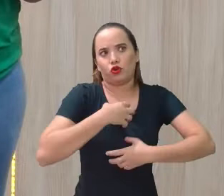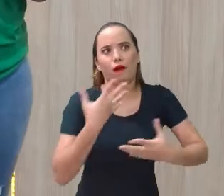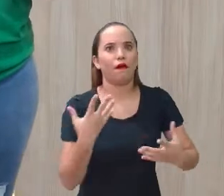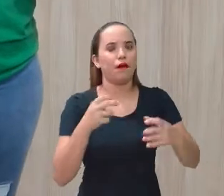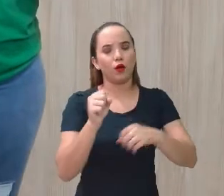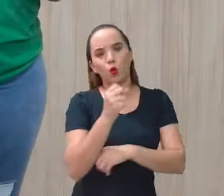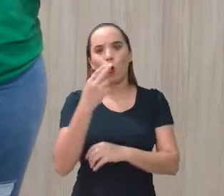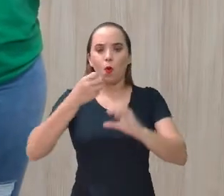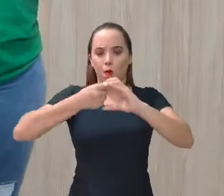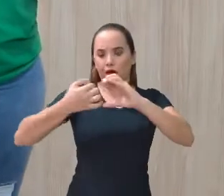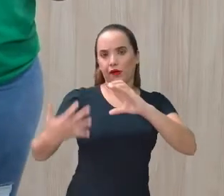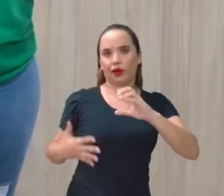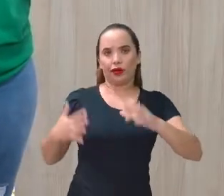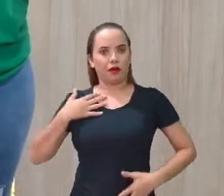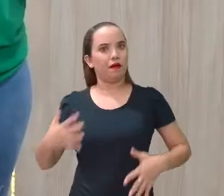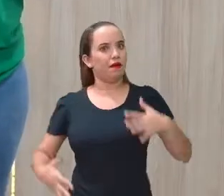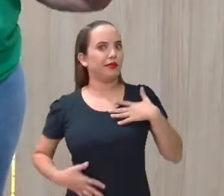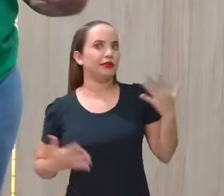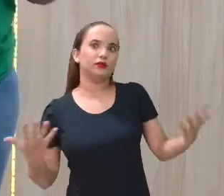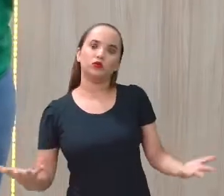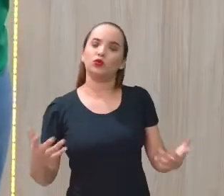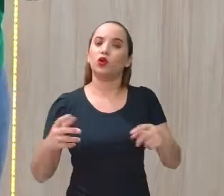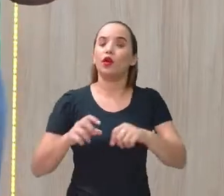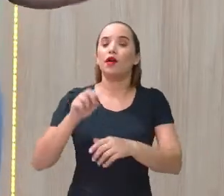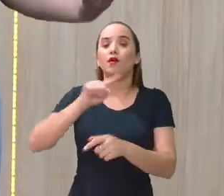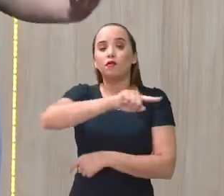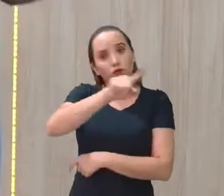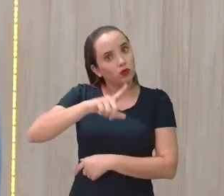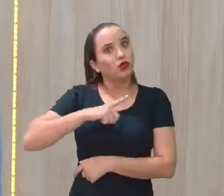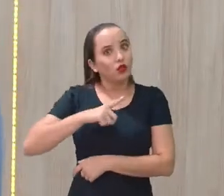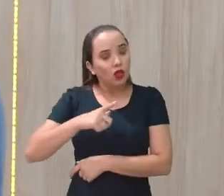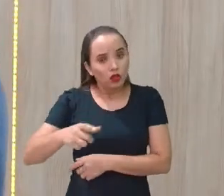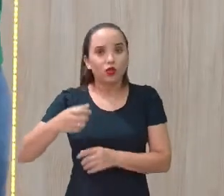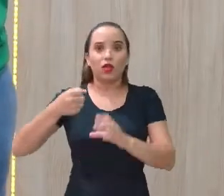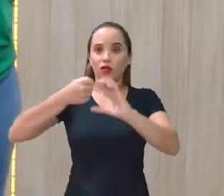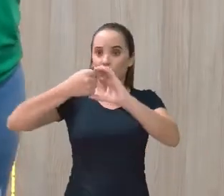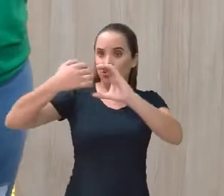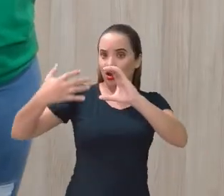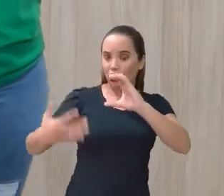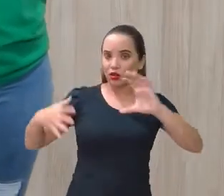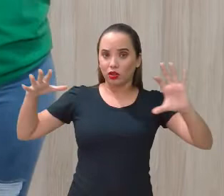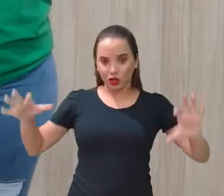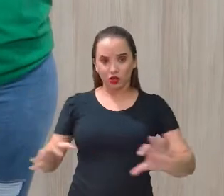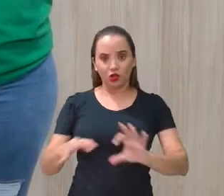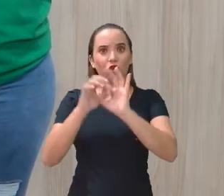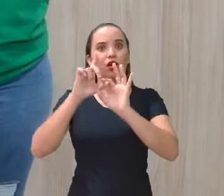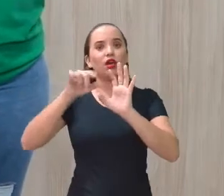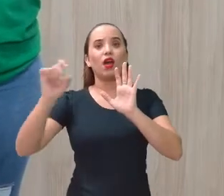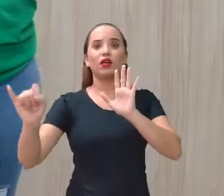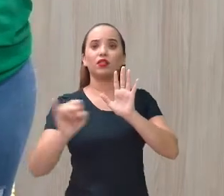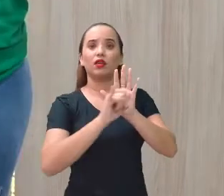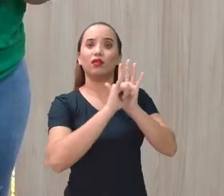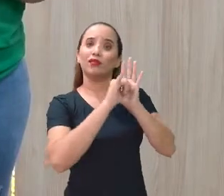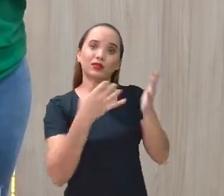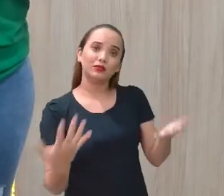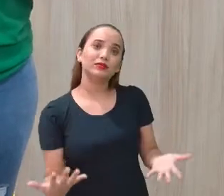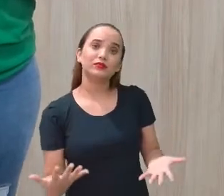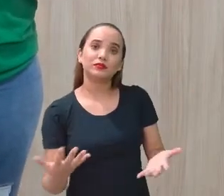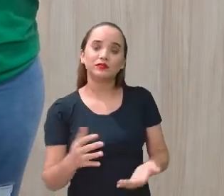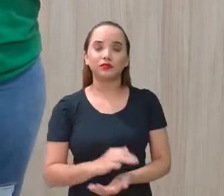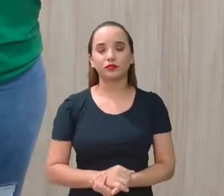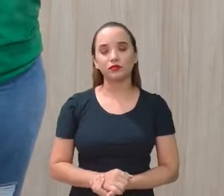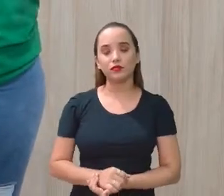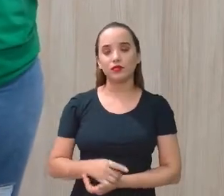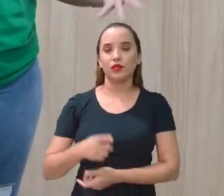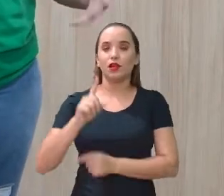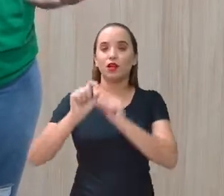física. Vocês têm uma característica em comum, uma identidade, certo? Que faz vocês